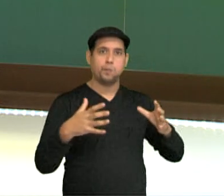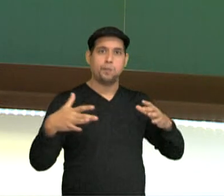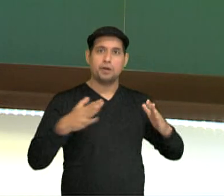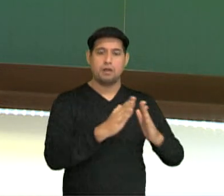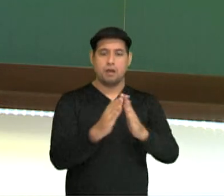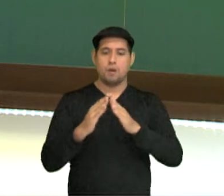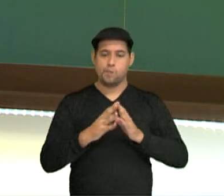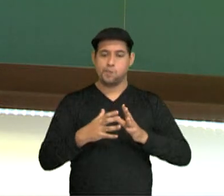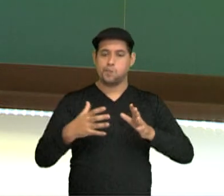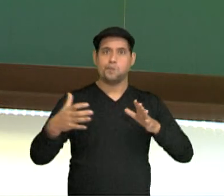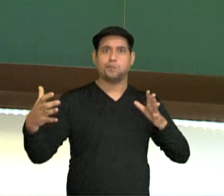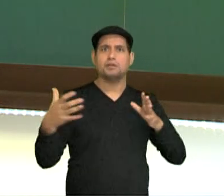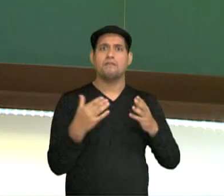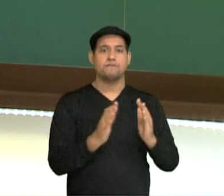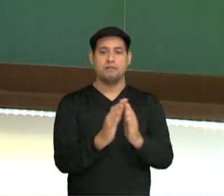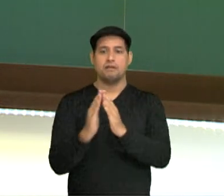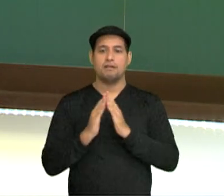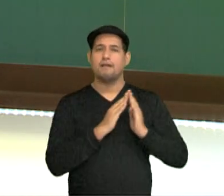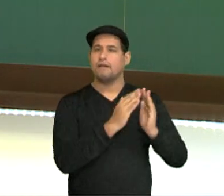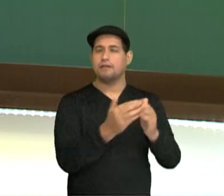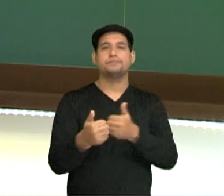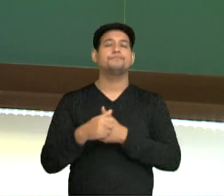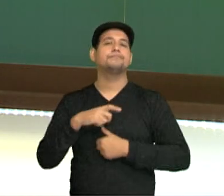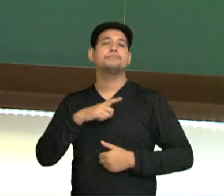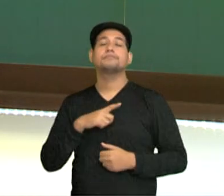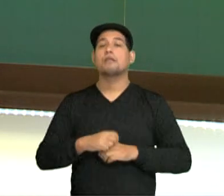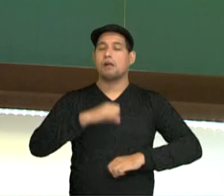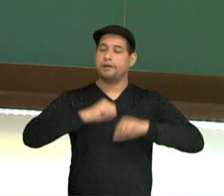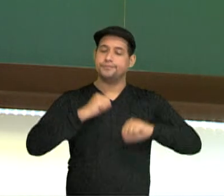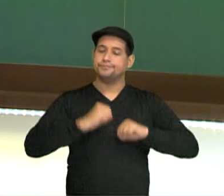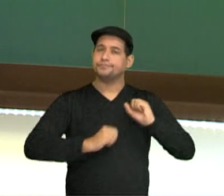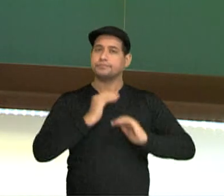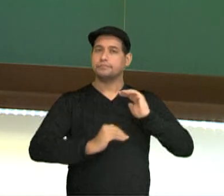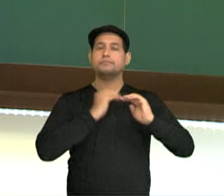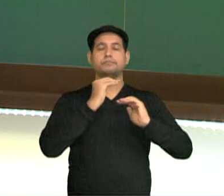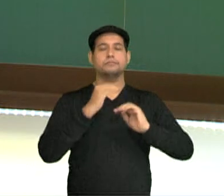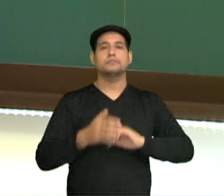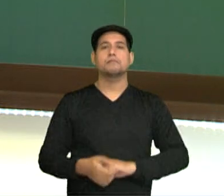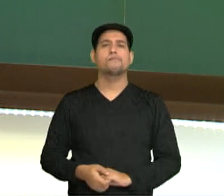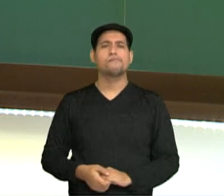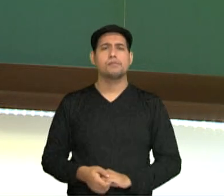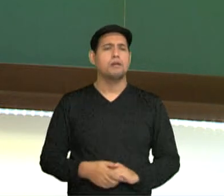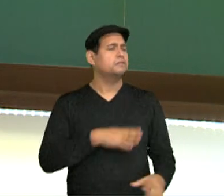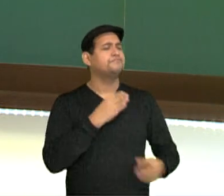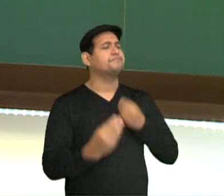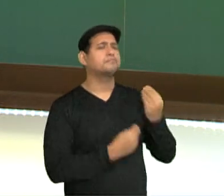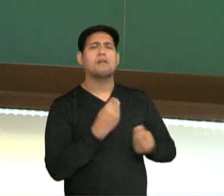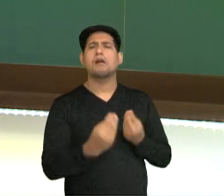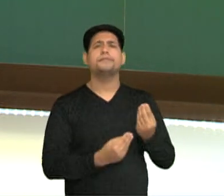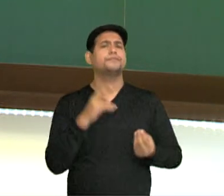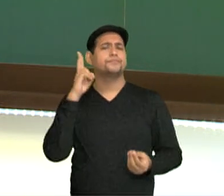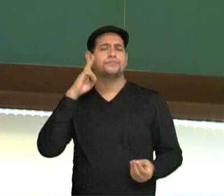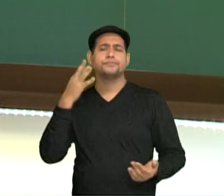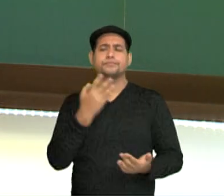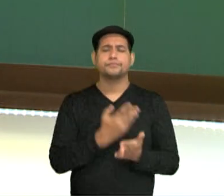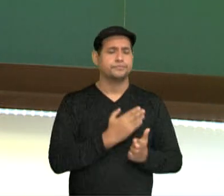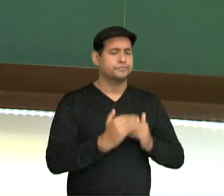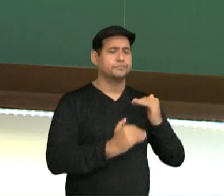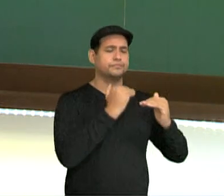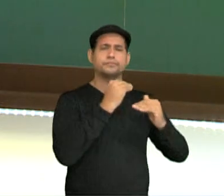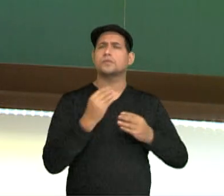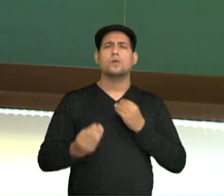de tamanho. Daí essa relação entre industrialização e urbanização. E como se deu historicamente esse processo